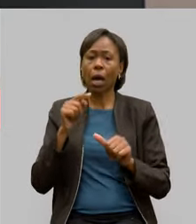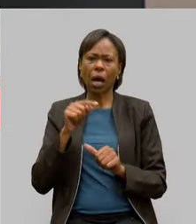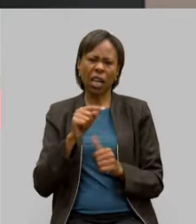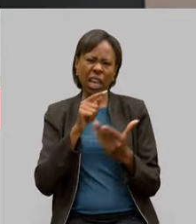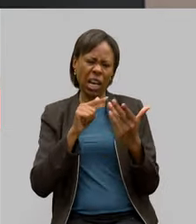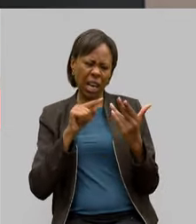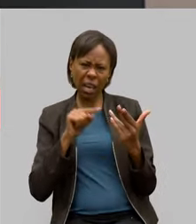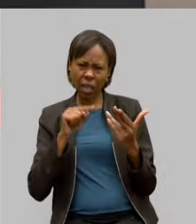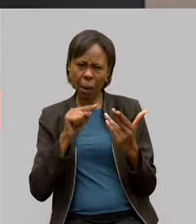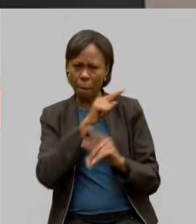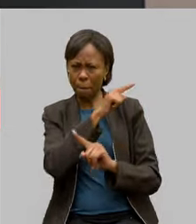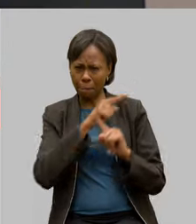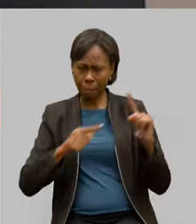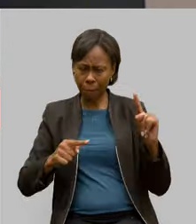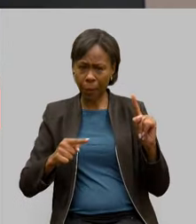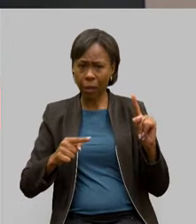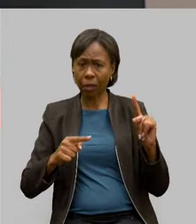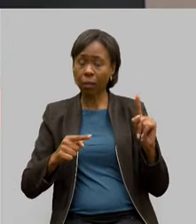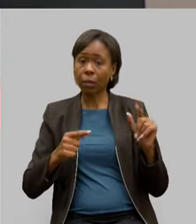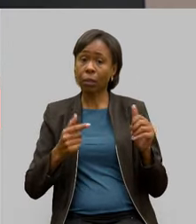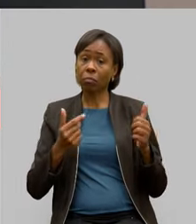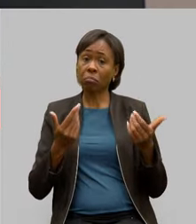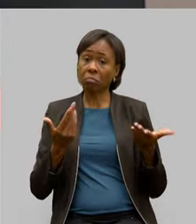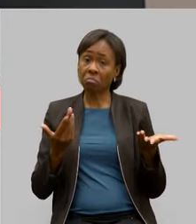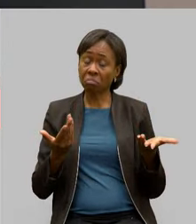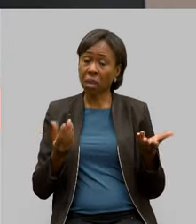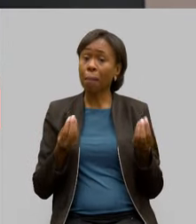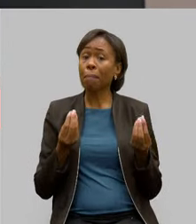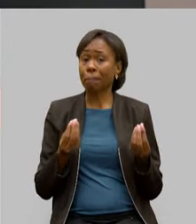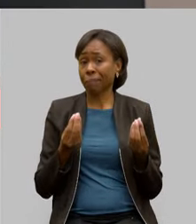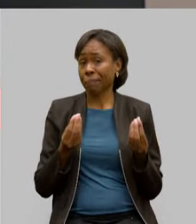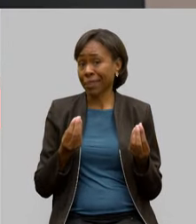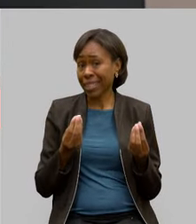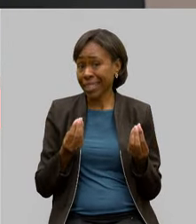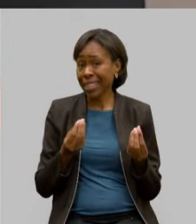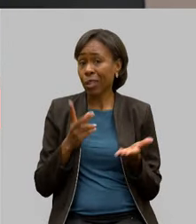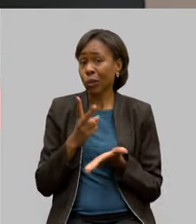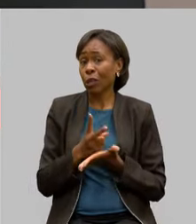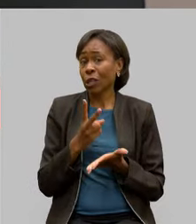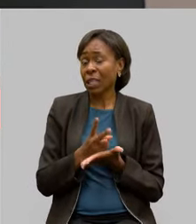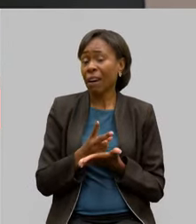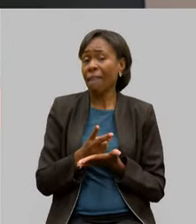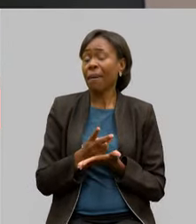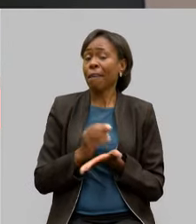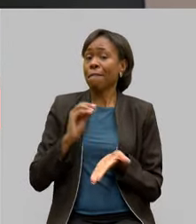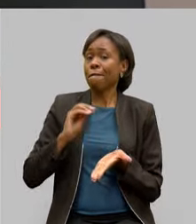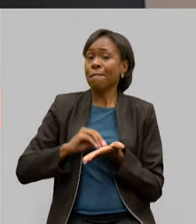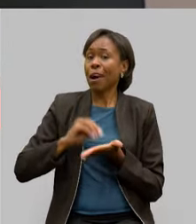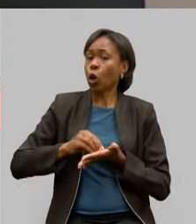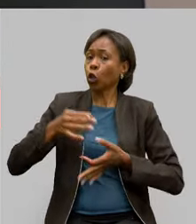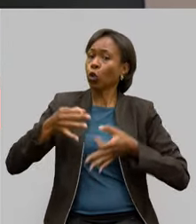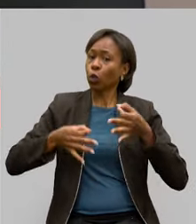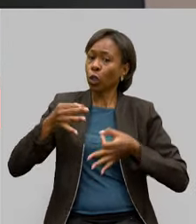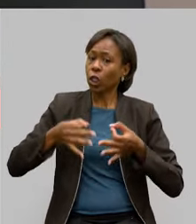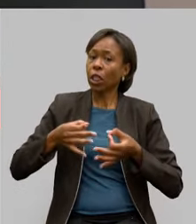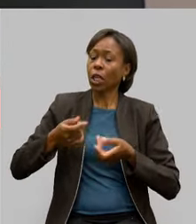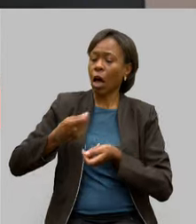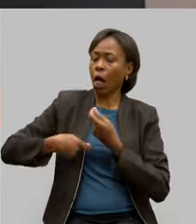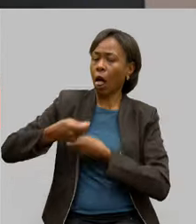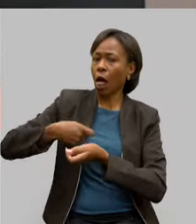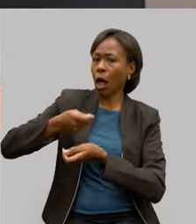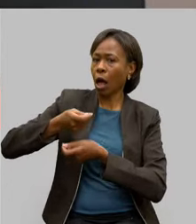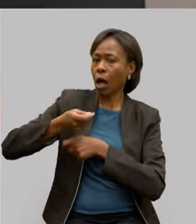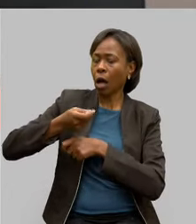Então ela tem servido apenas para perpetuar injustiças alimentar o tráfico de drogas e